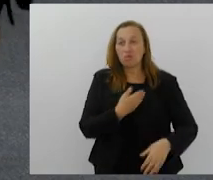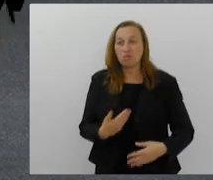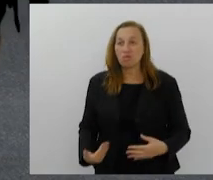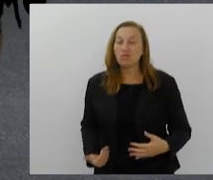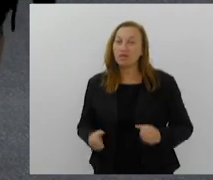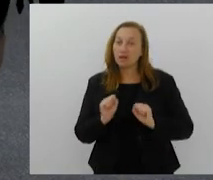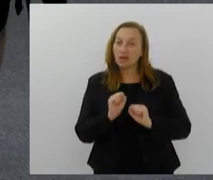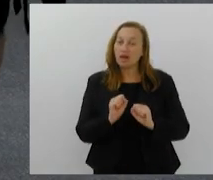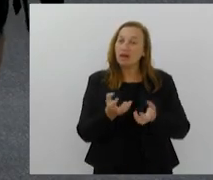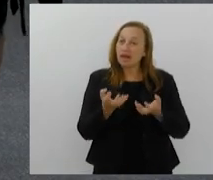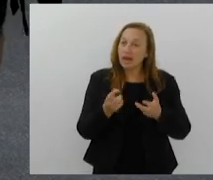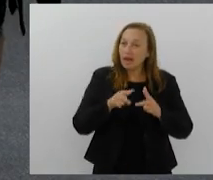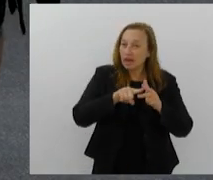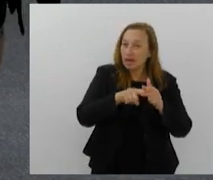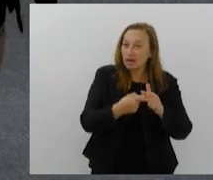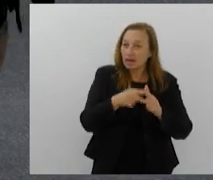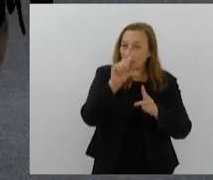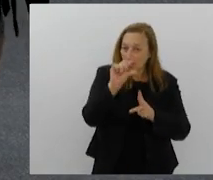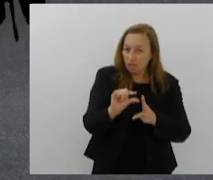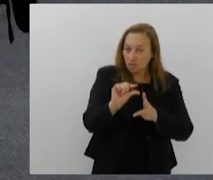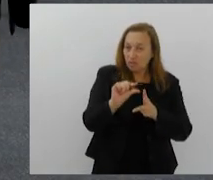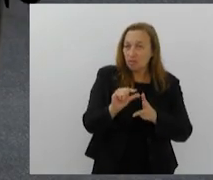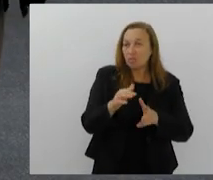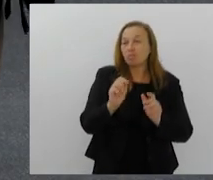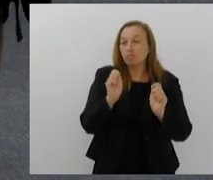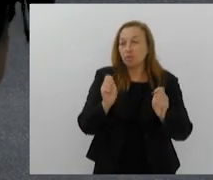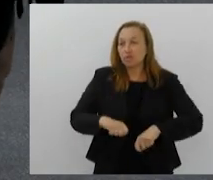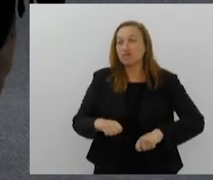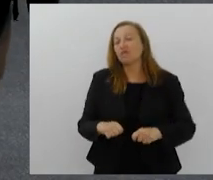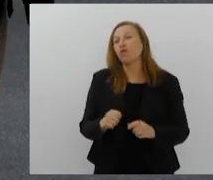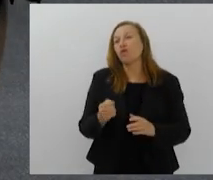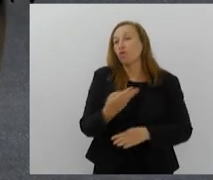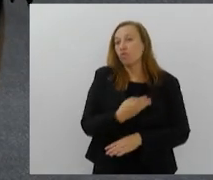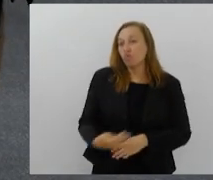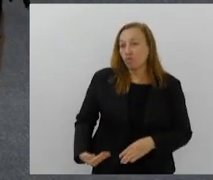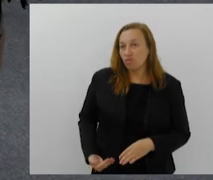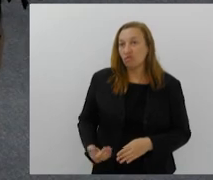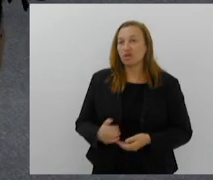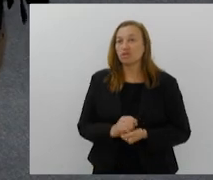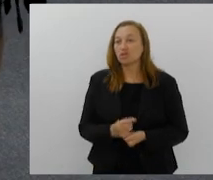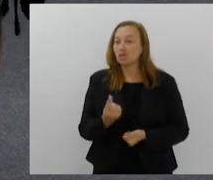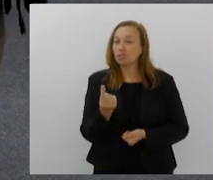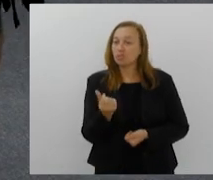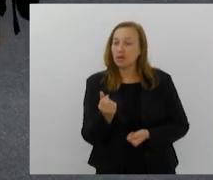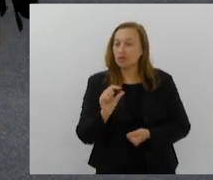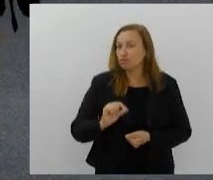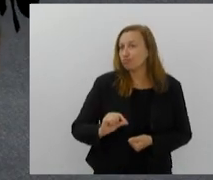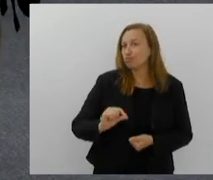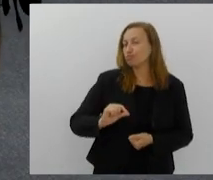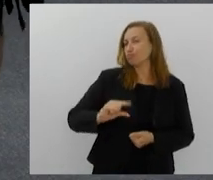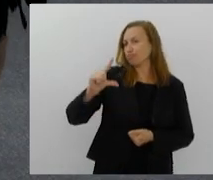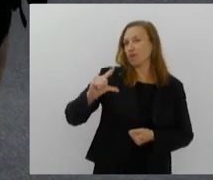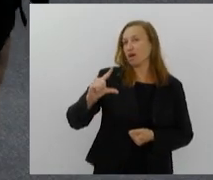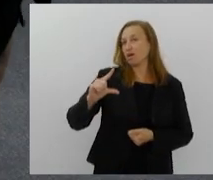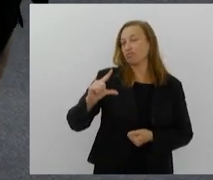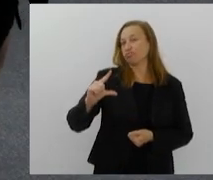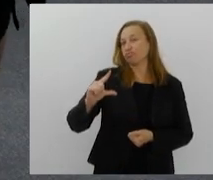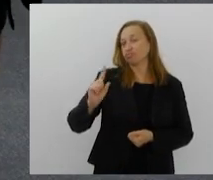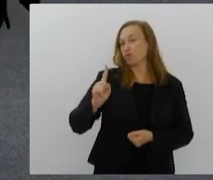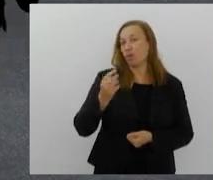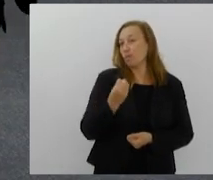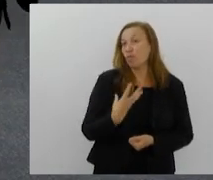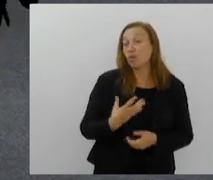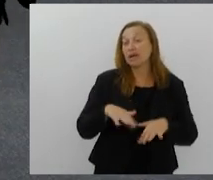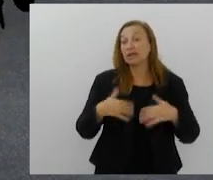menor reajuste possível. Um governo que dá um reajuste, deputado Jari, muito alto, é impopular. Então,